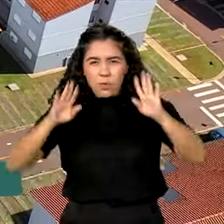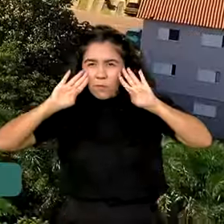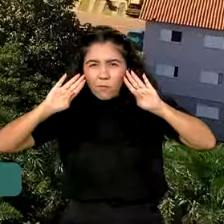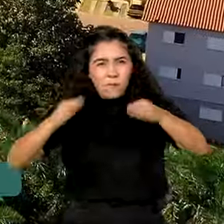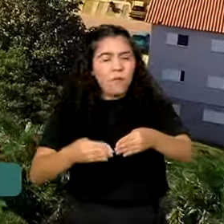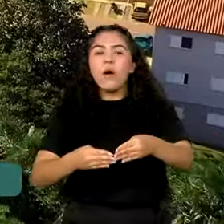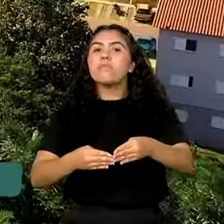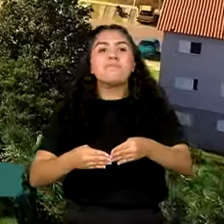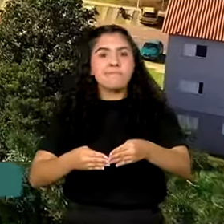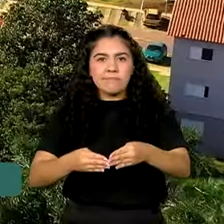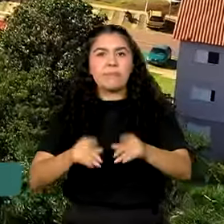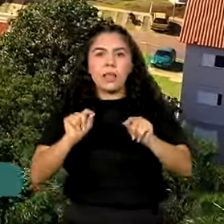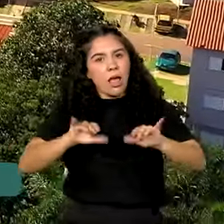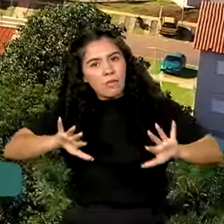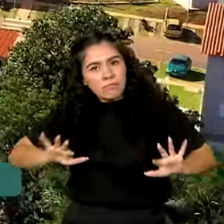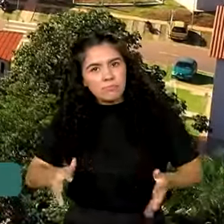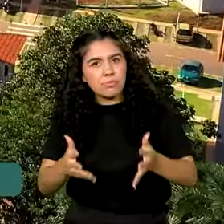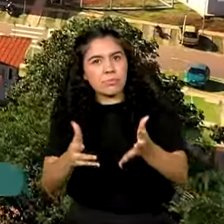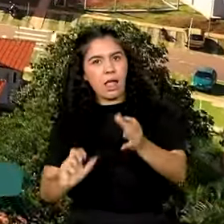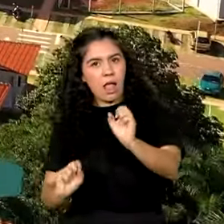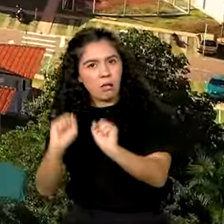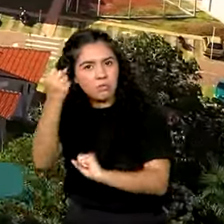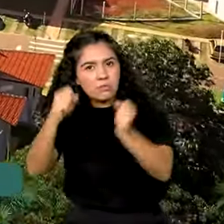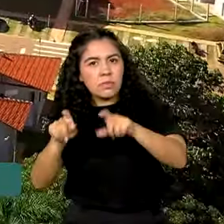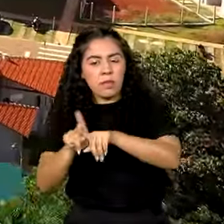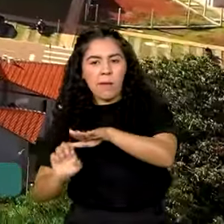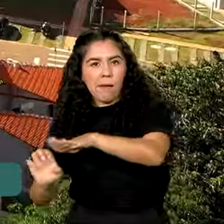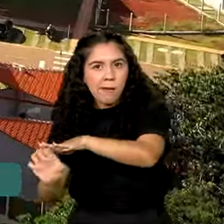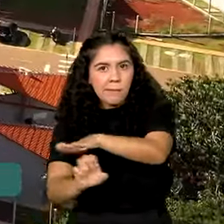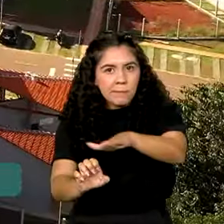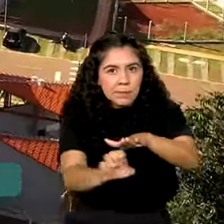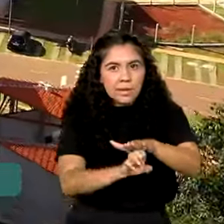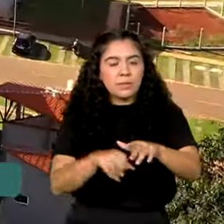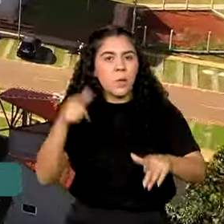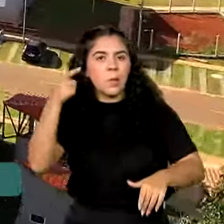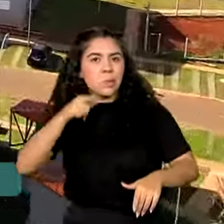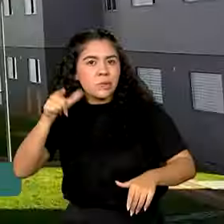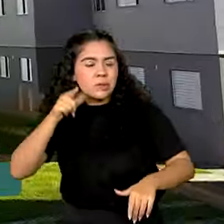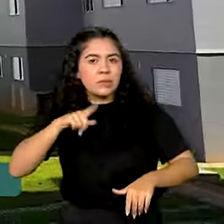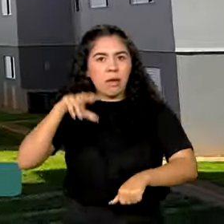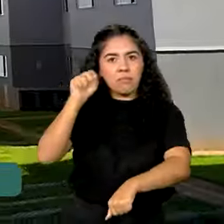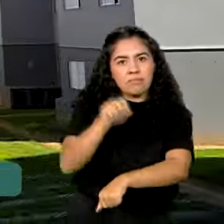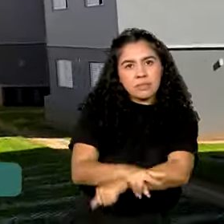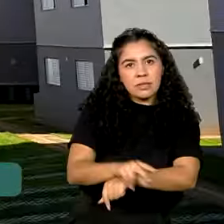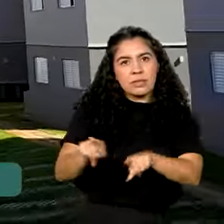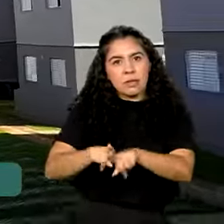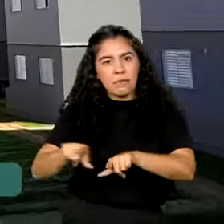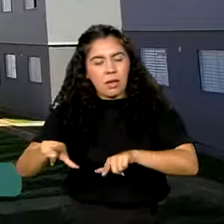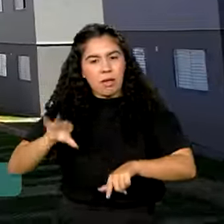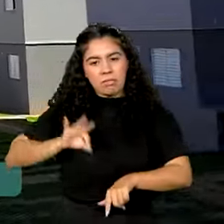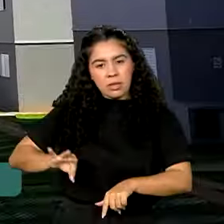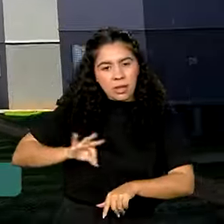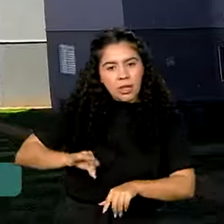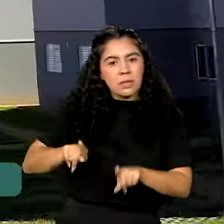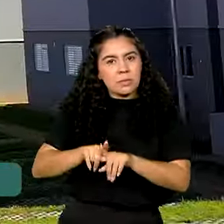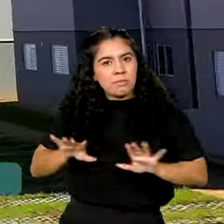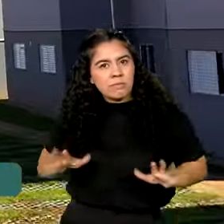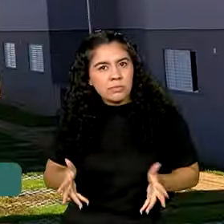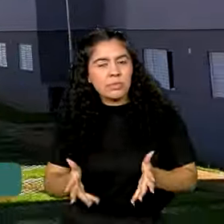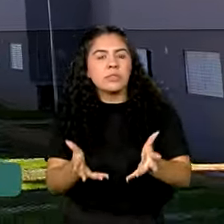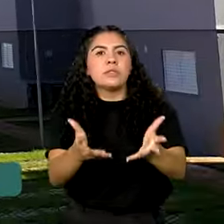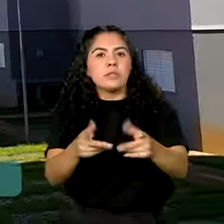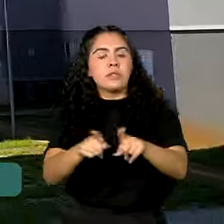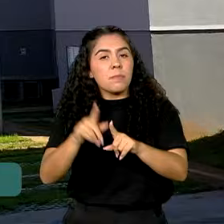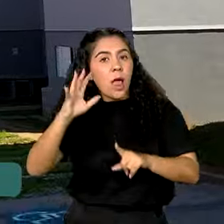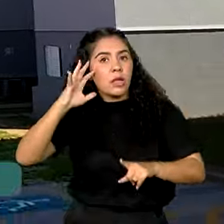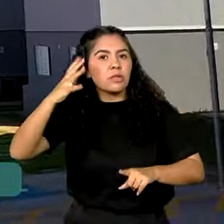programa é estimular a indústria o comércio gerar emprego e renda e resolver o problema de grande